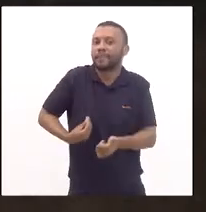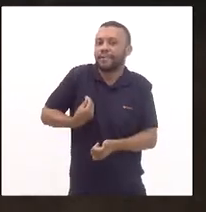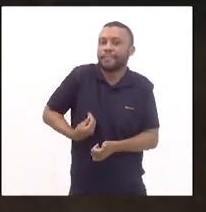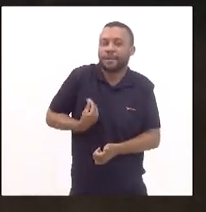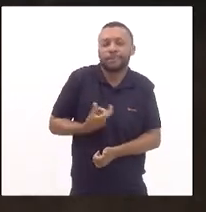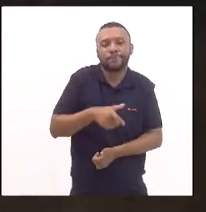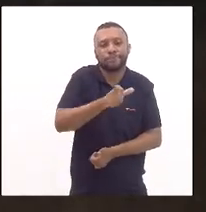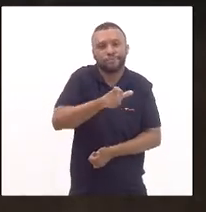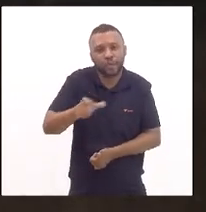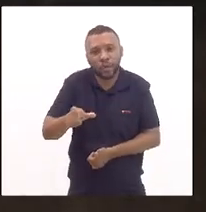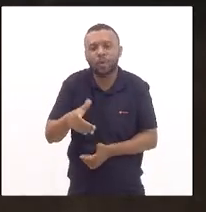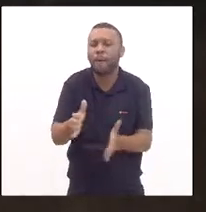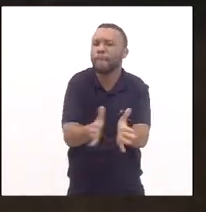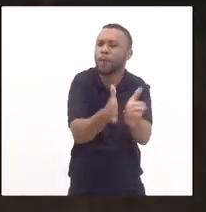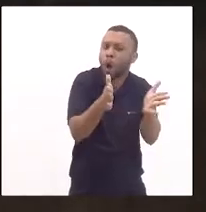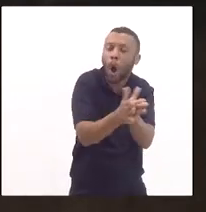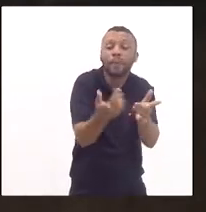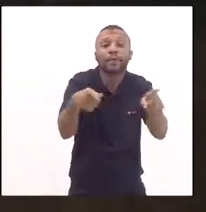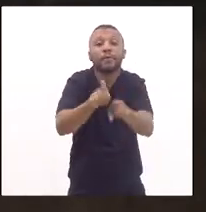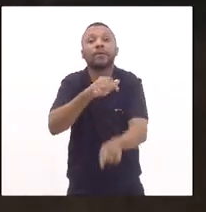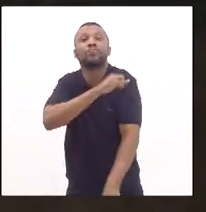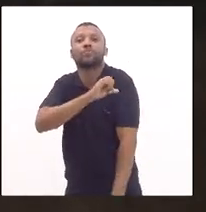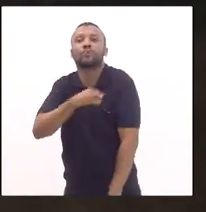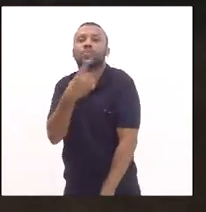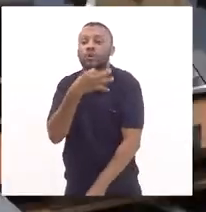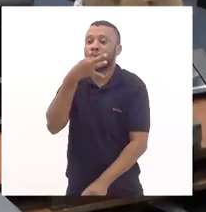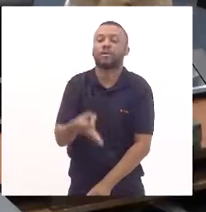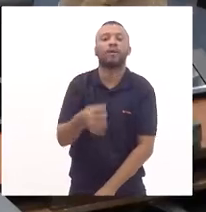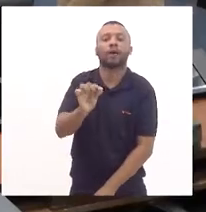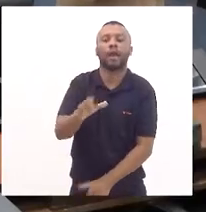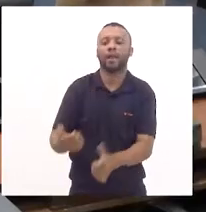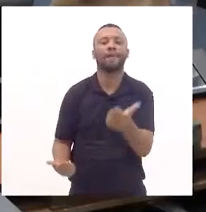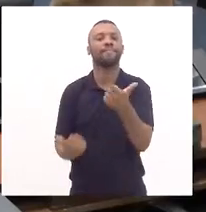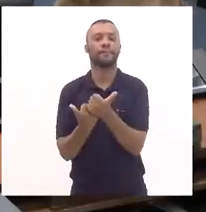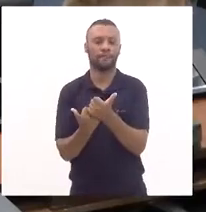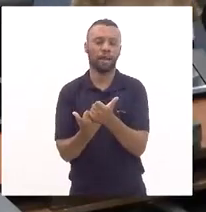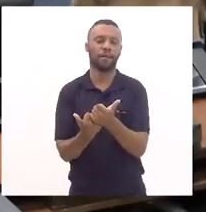no estado do Rio de Janeiro, o nosso parecer é favorável.